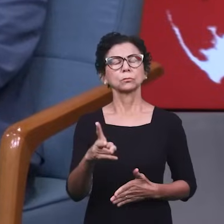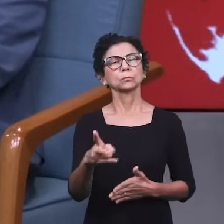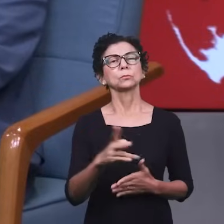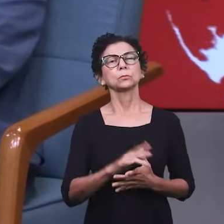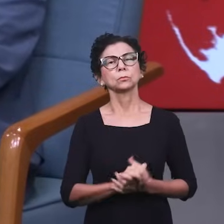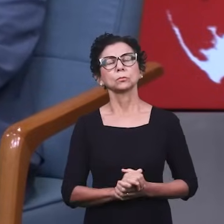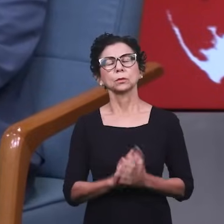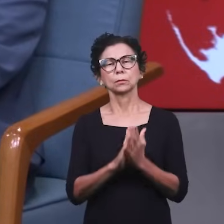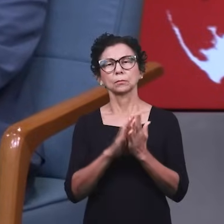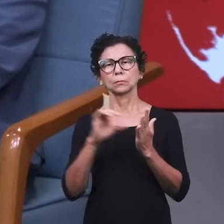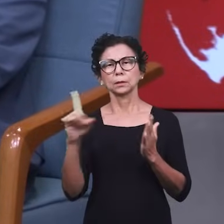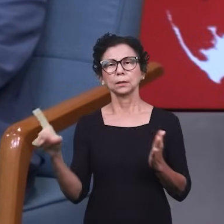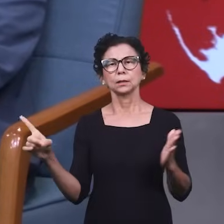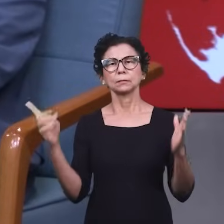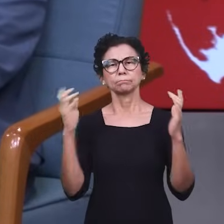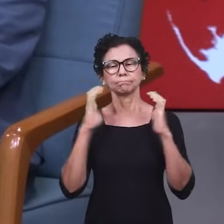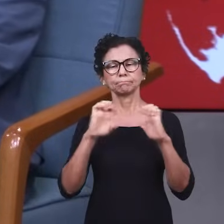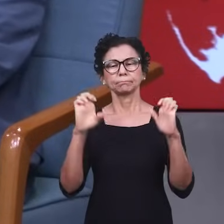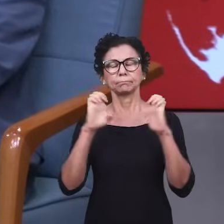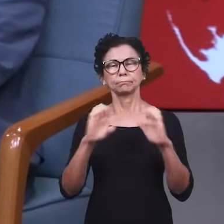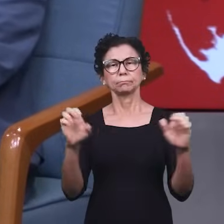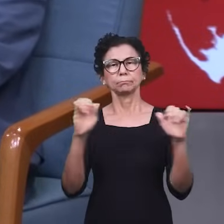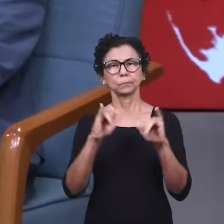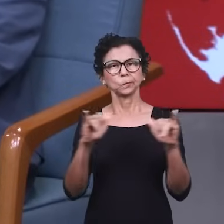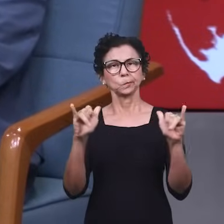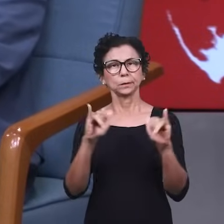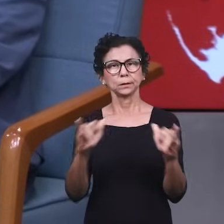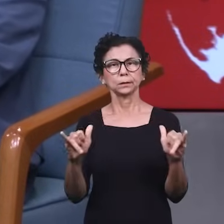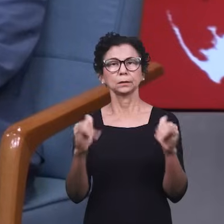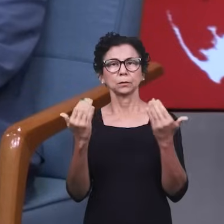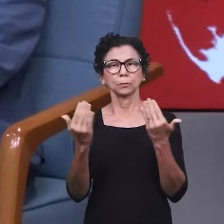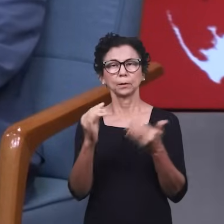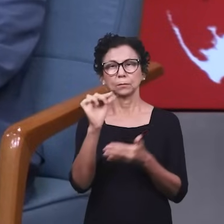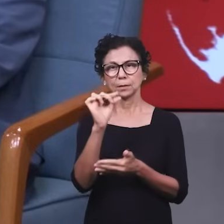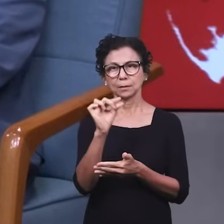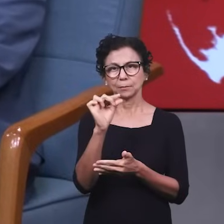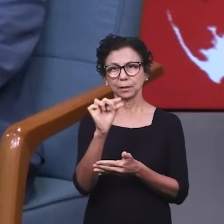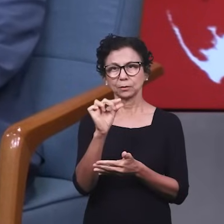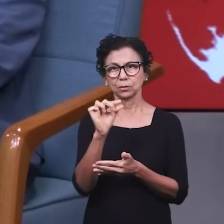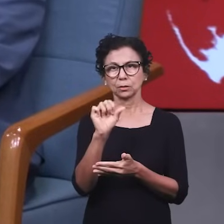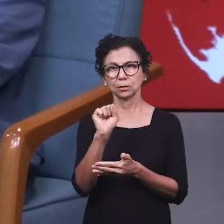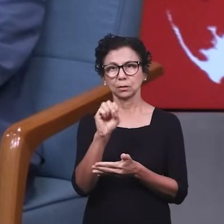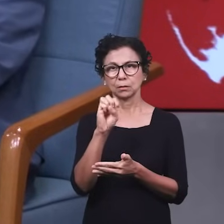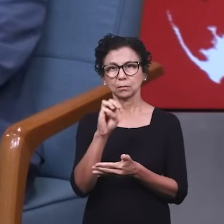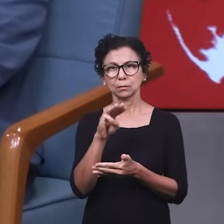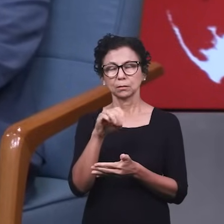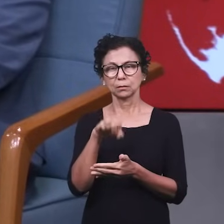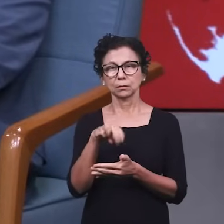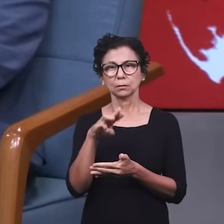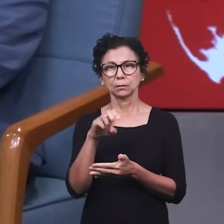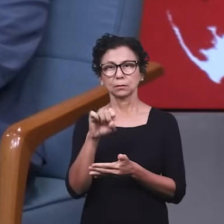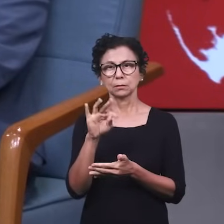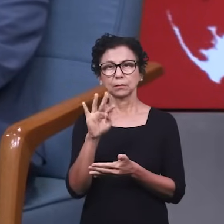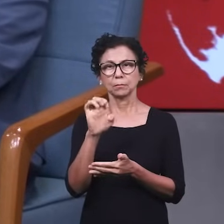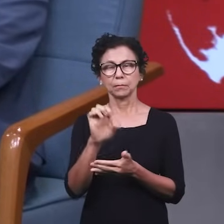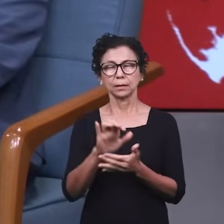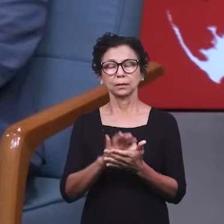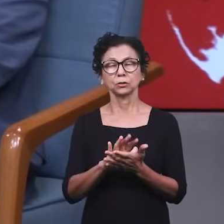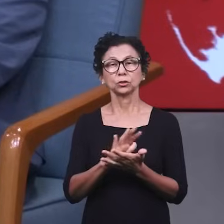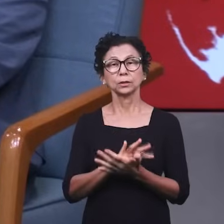palavra viva, a palavra eficaz, como diz na carta aos Hebreus. Então, essa